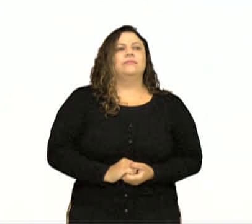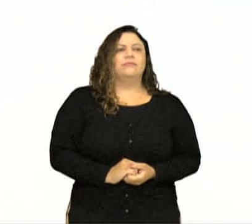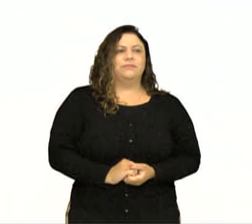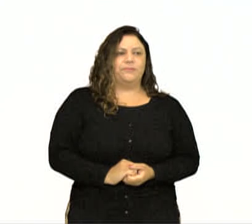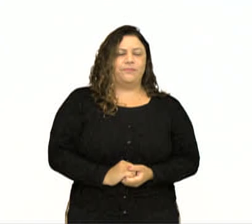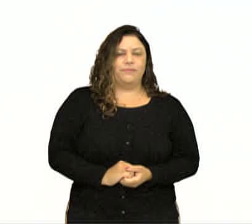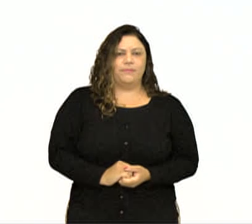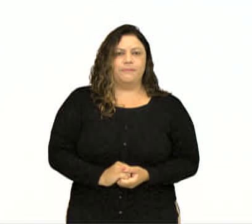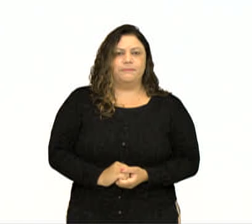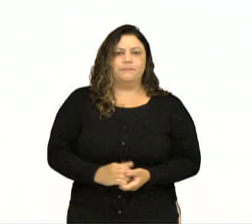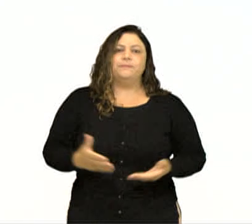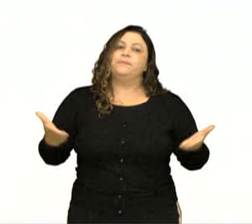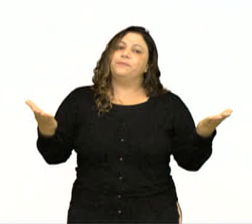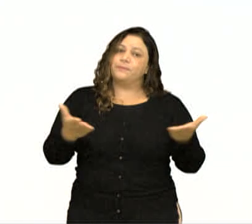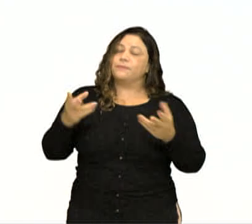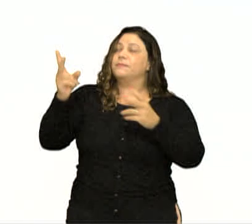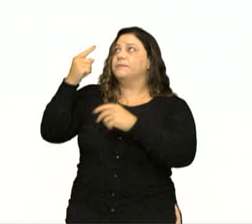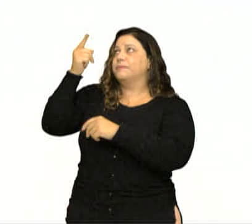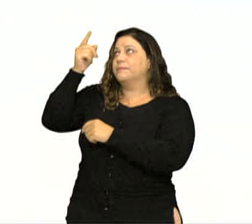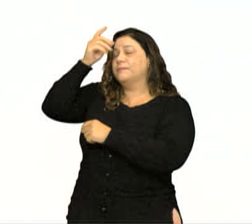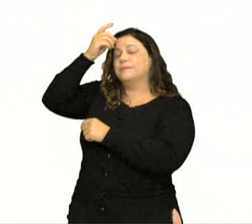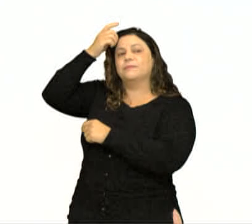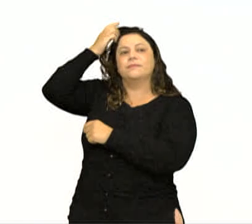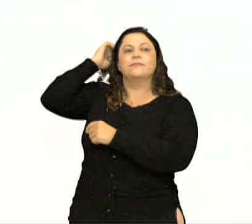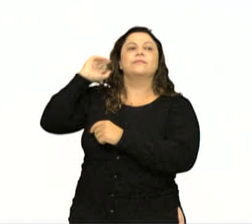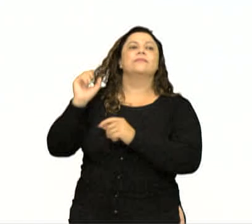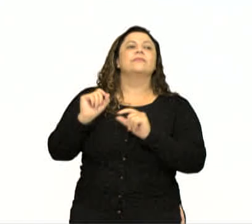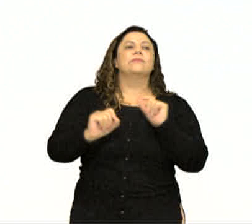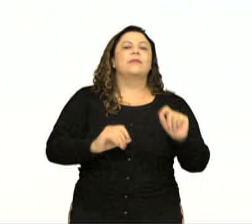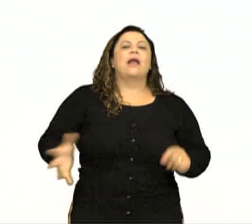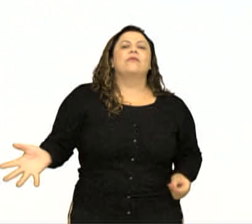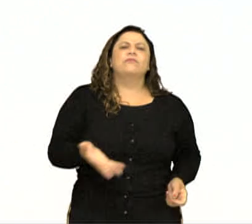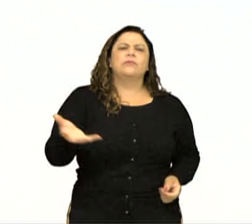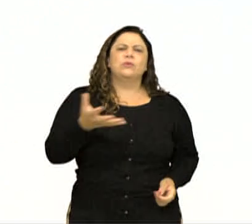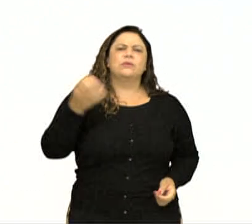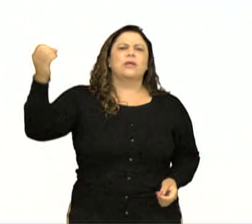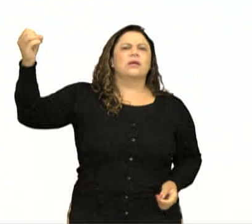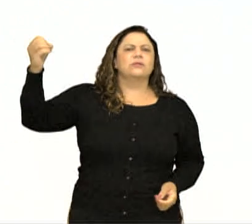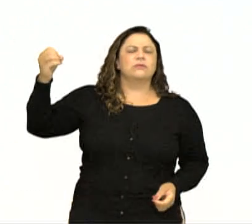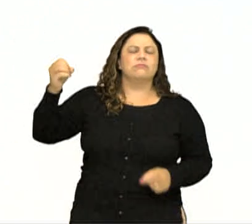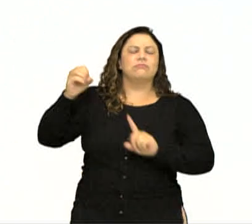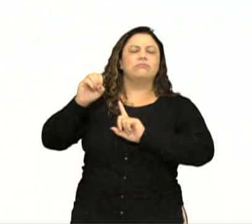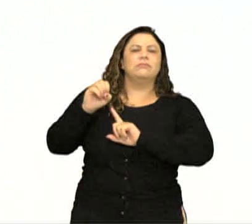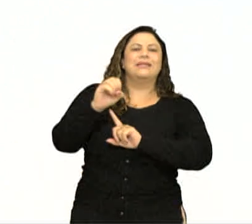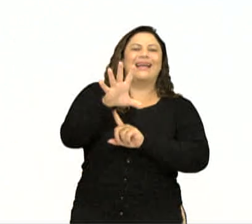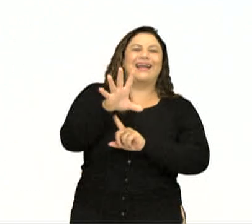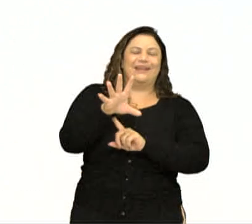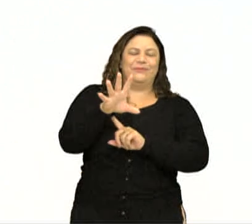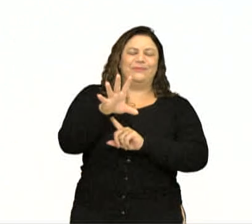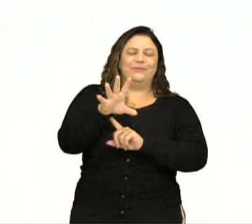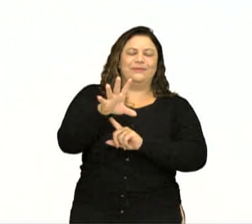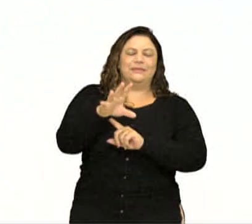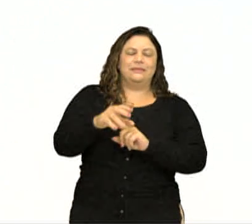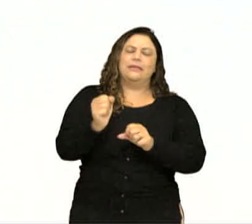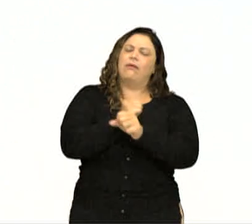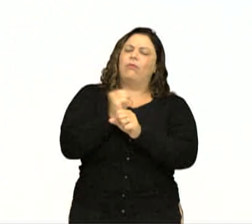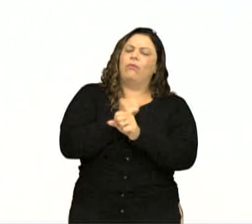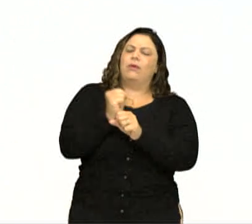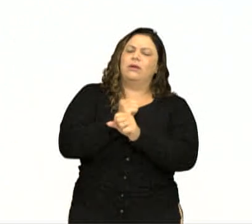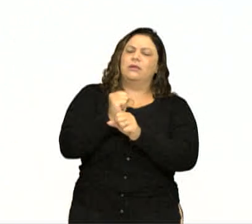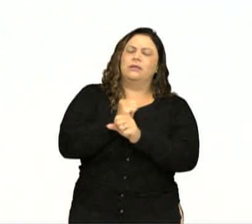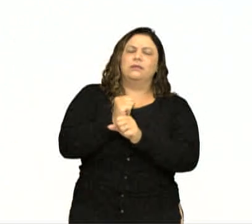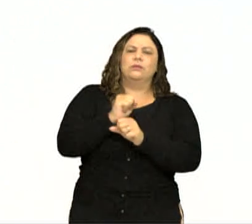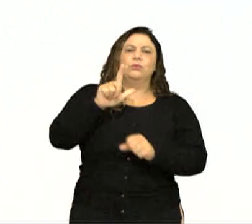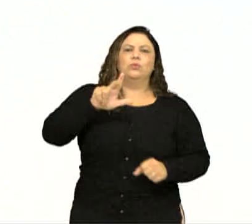claro, pessoal, você ouviu falar de velocidade da luz. E você também já deve ter ouvido falar em ano-luz. O que é